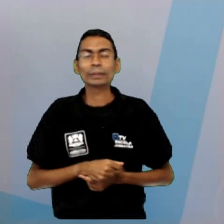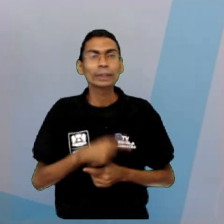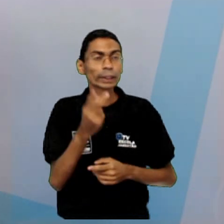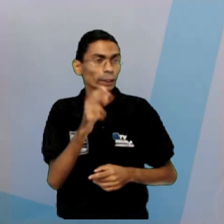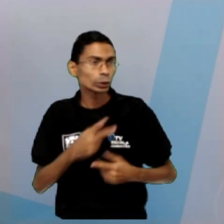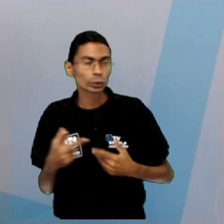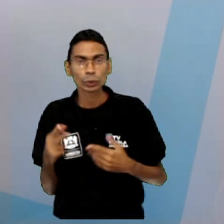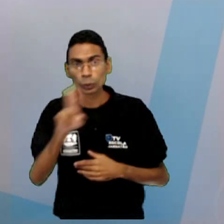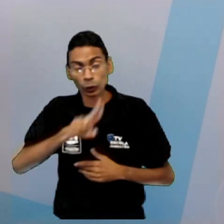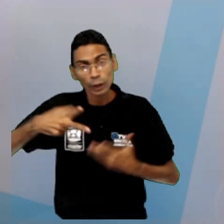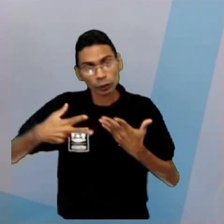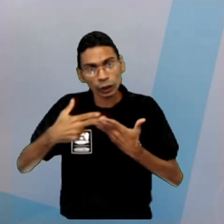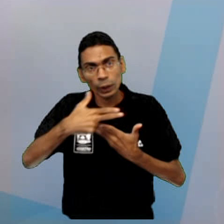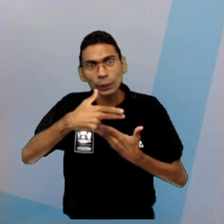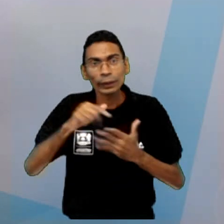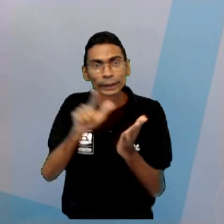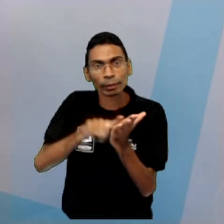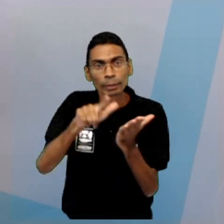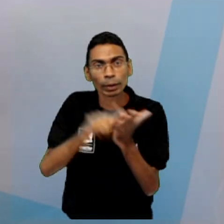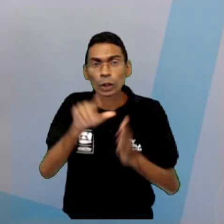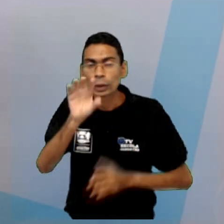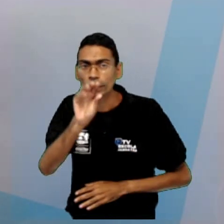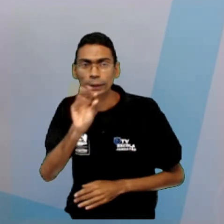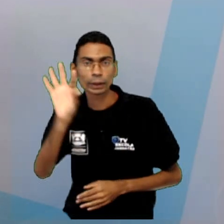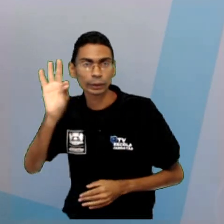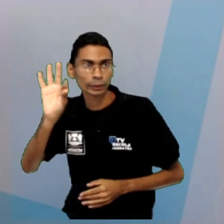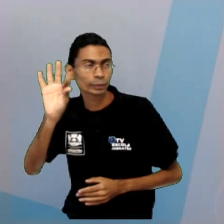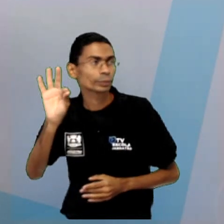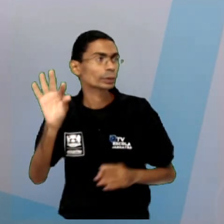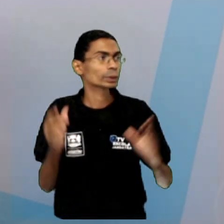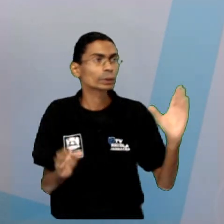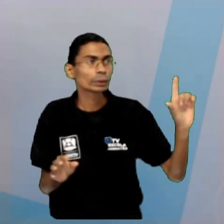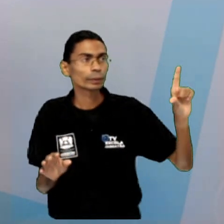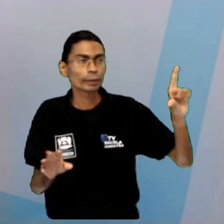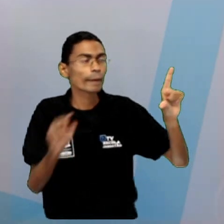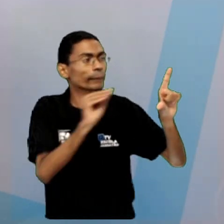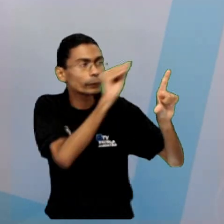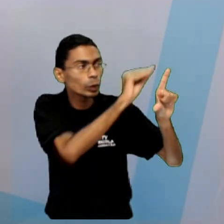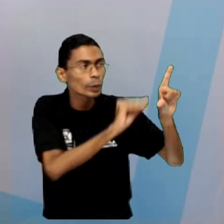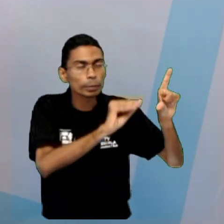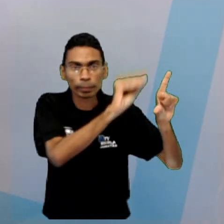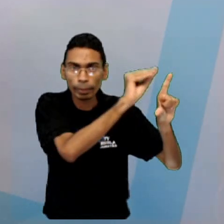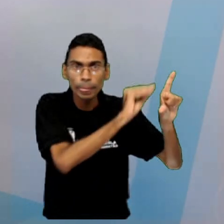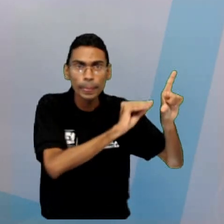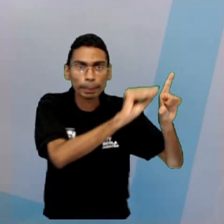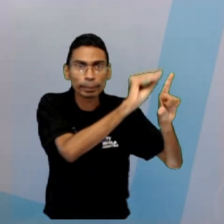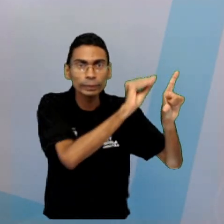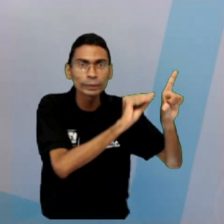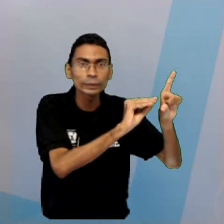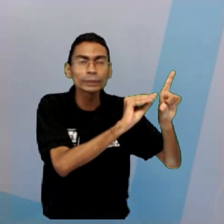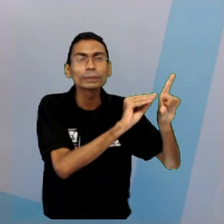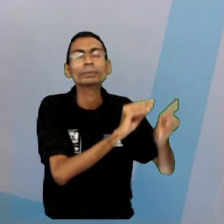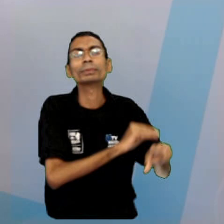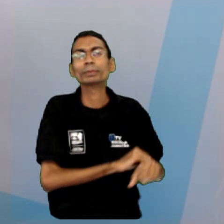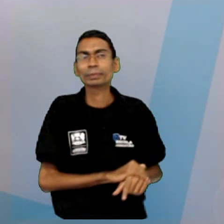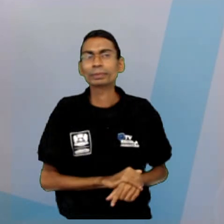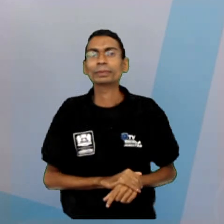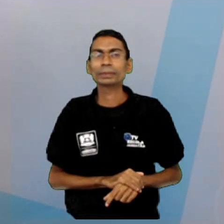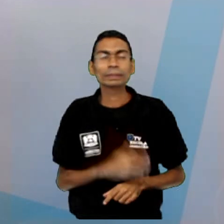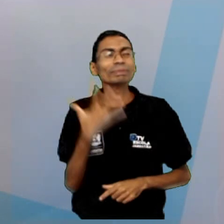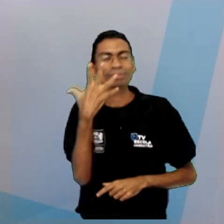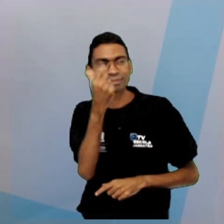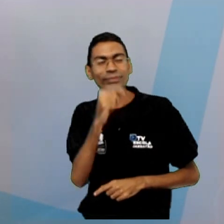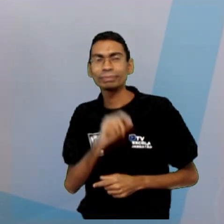de papel. Ia colando um a um até criar a imagem que ele desejava. Olha que efeito bonito que ficava.